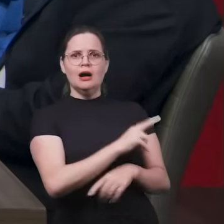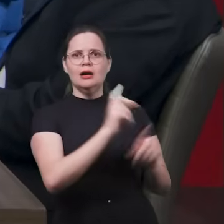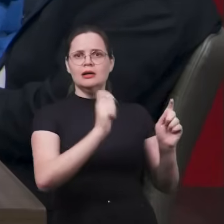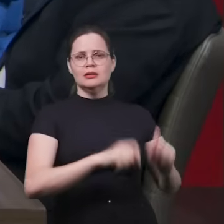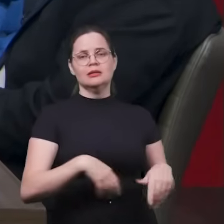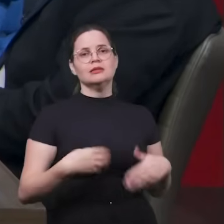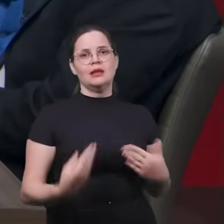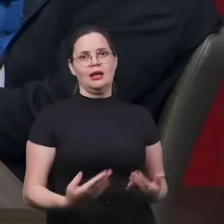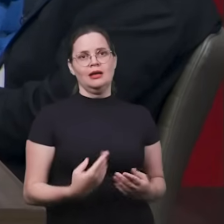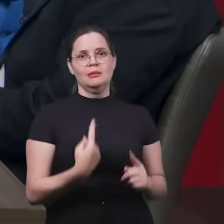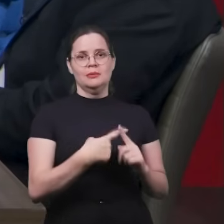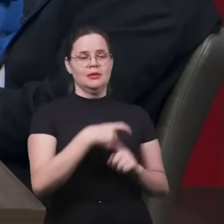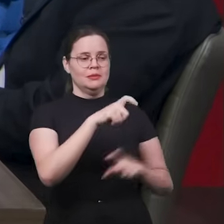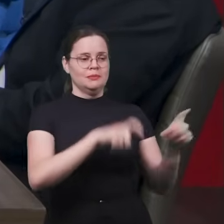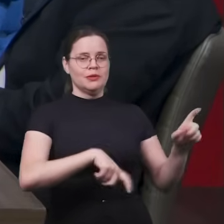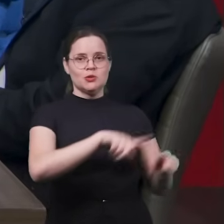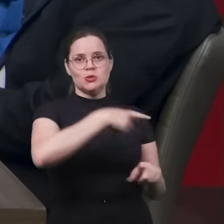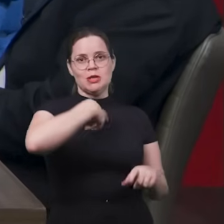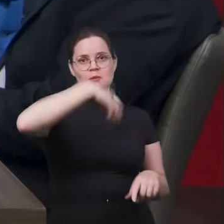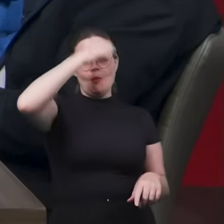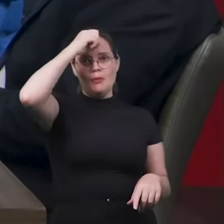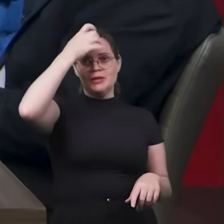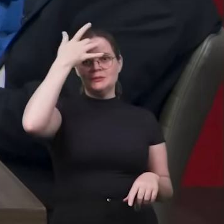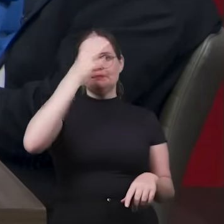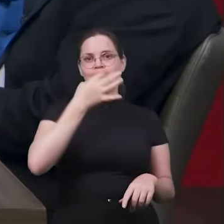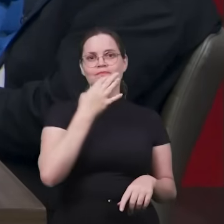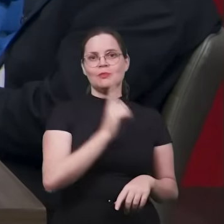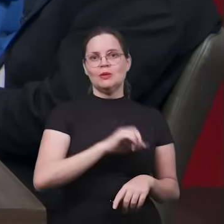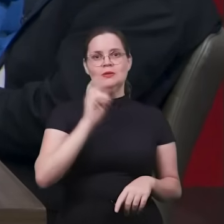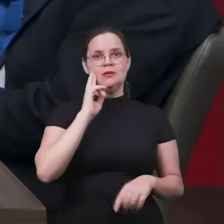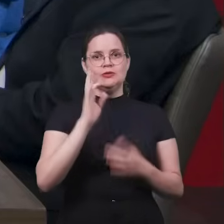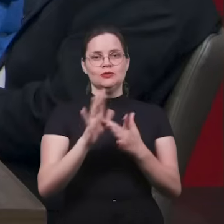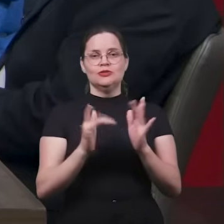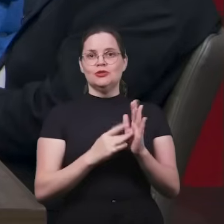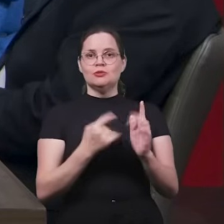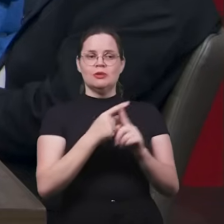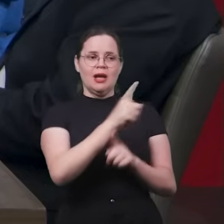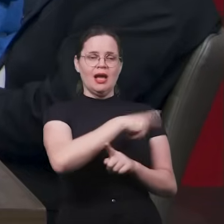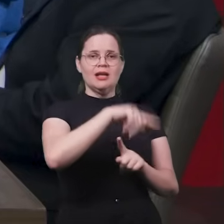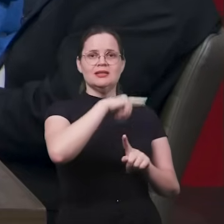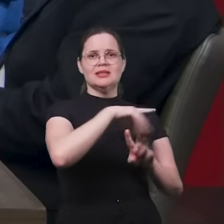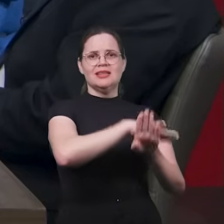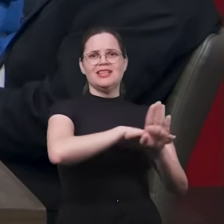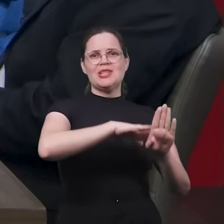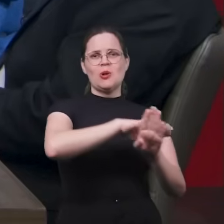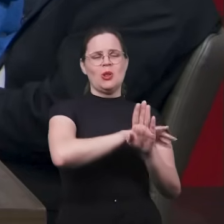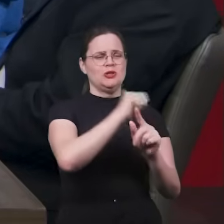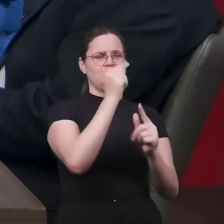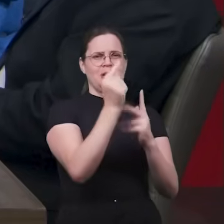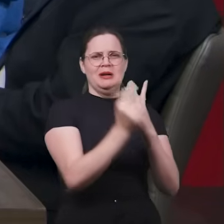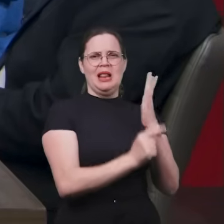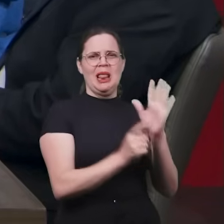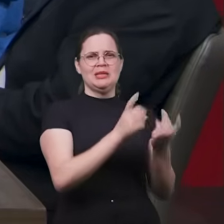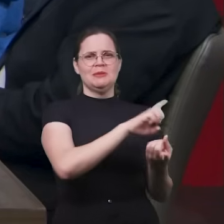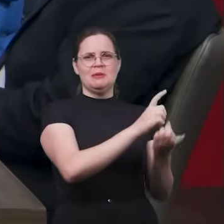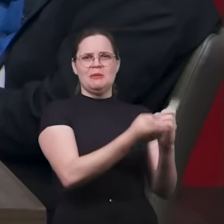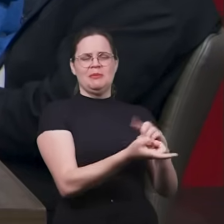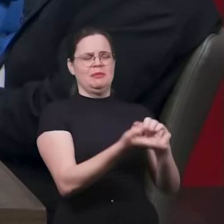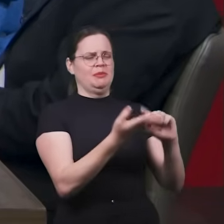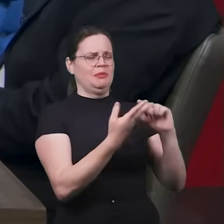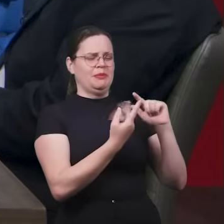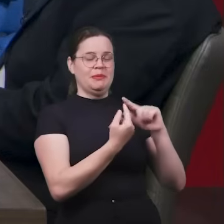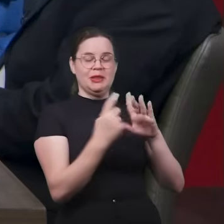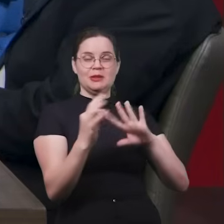Senhor, nesse mundo que nós vivemos, nessa sociedade ideológica hoje, em todo sentido, né, desvios